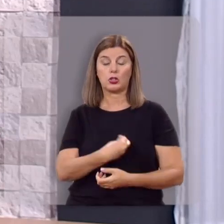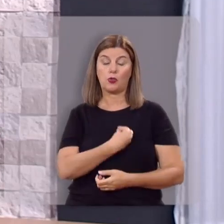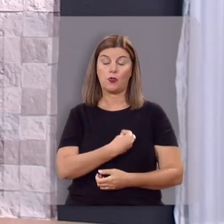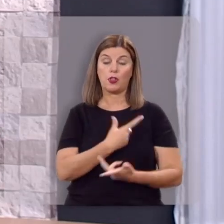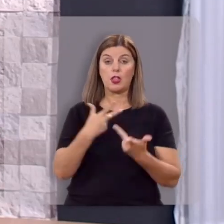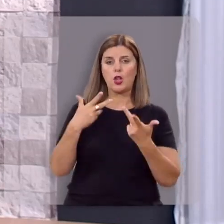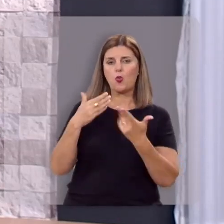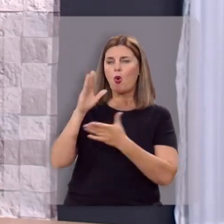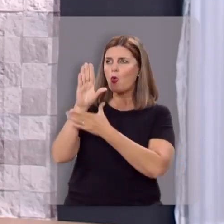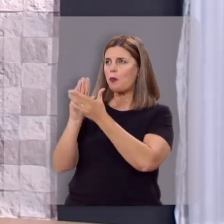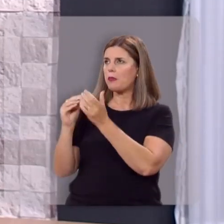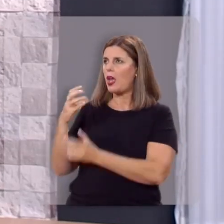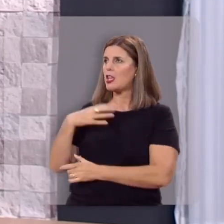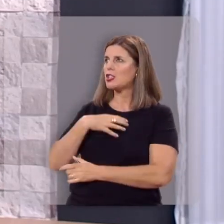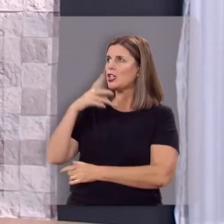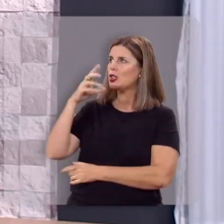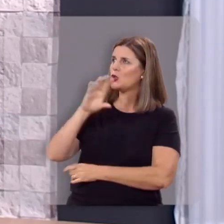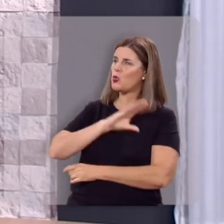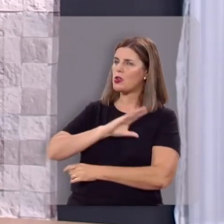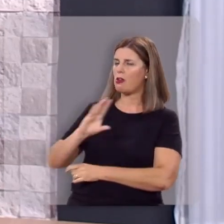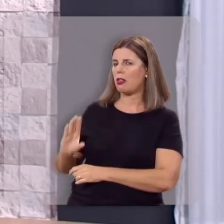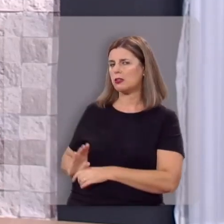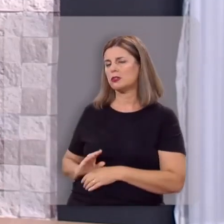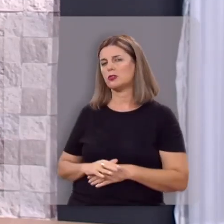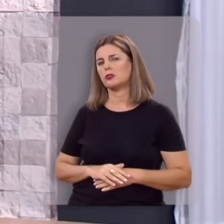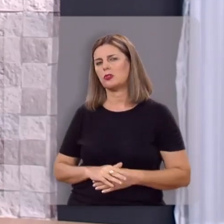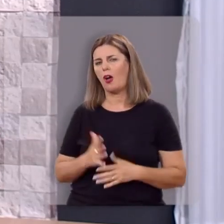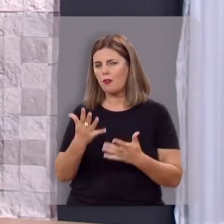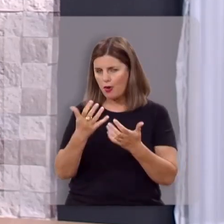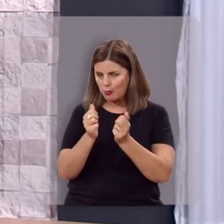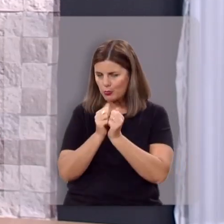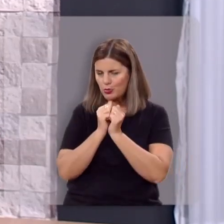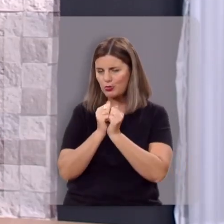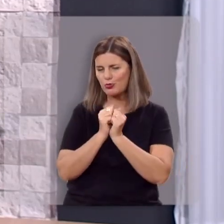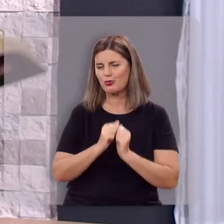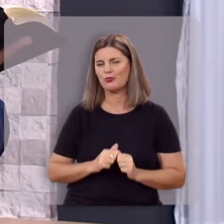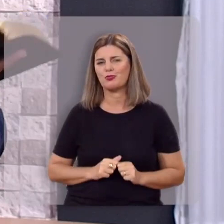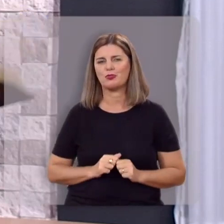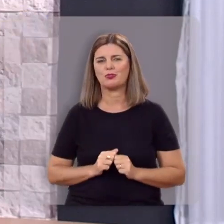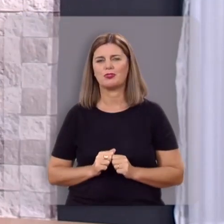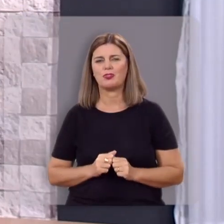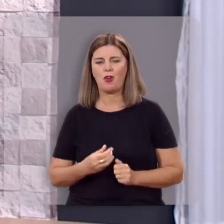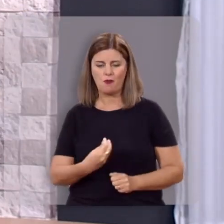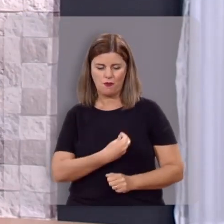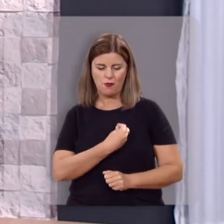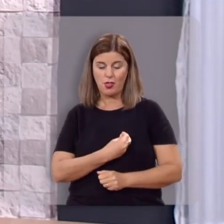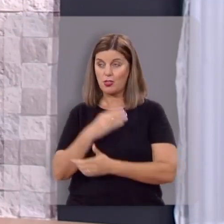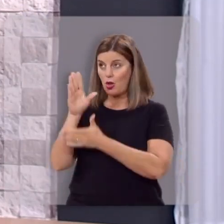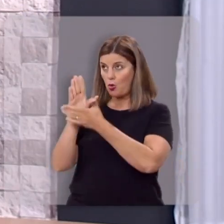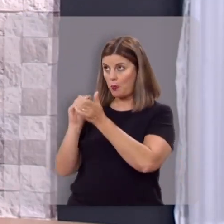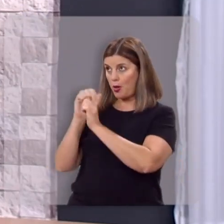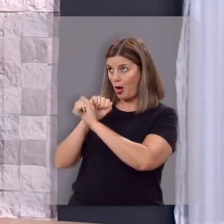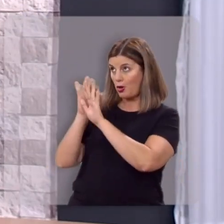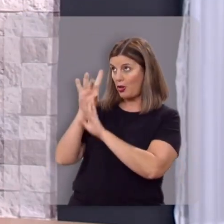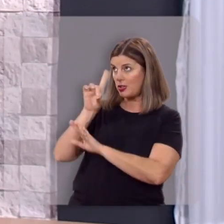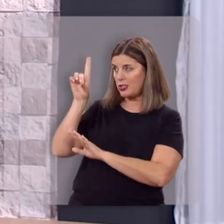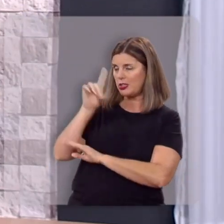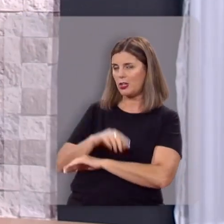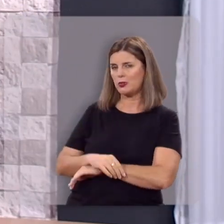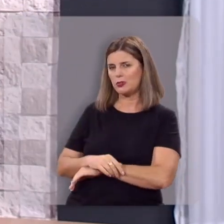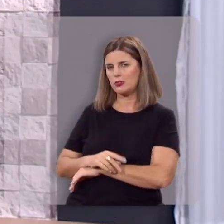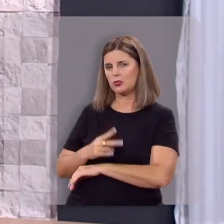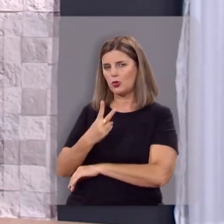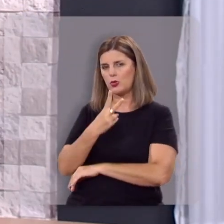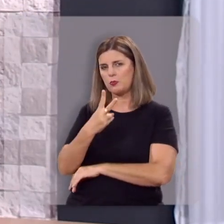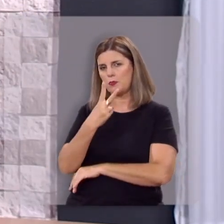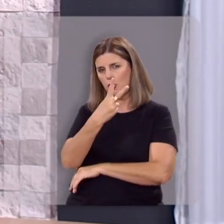Cristo devem ornar também a sua, a minha, a nossa vida. Vamos juntos viver para a glória de Deus o